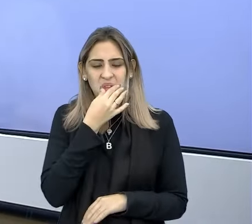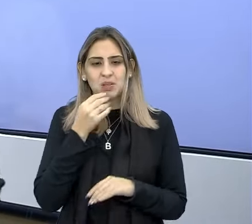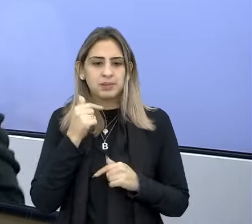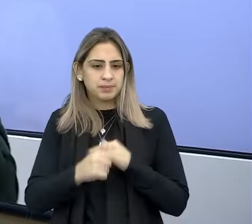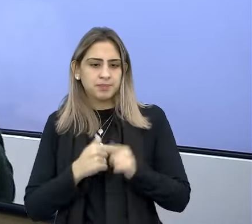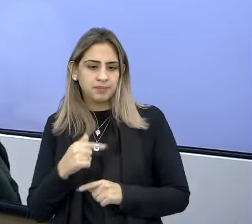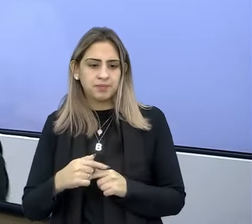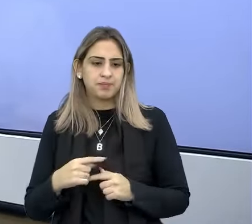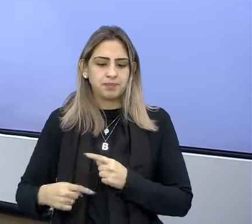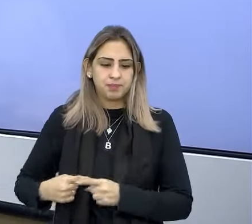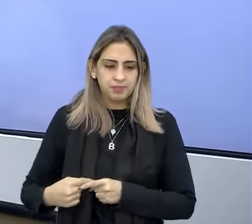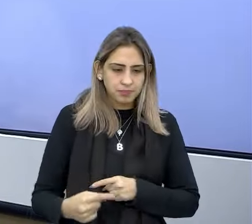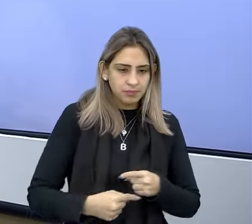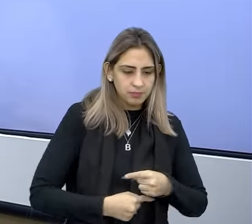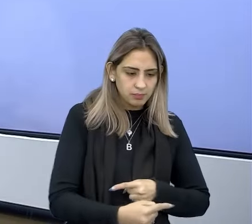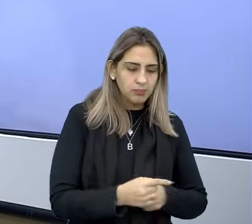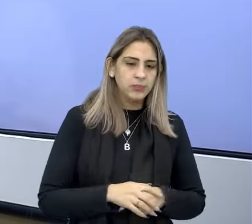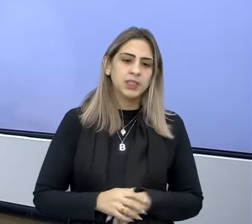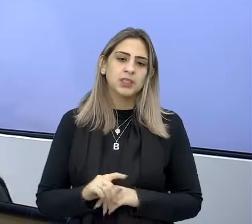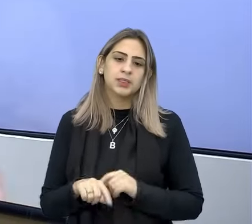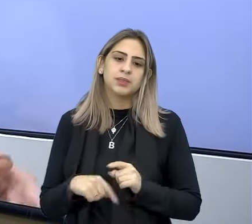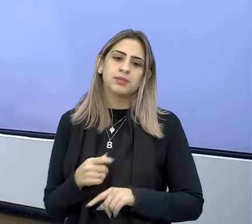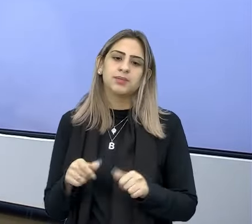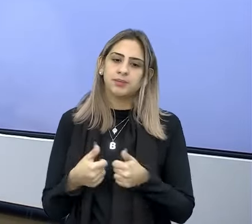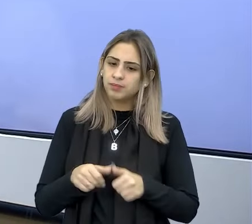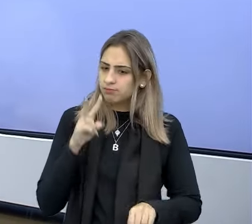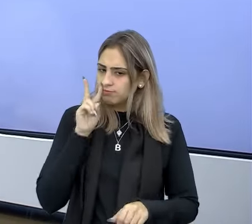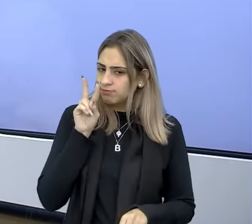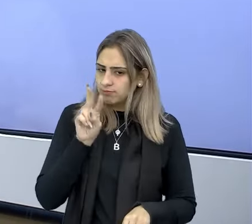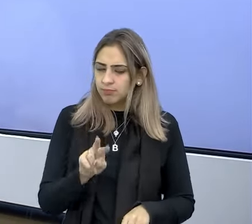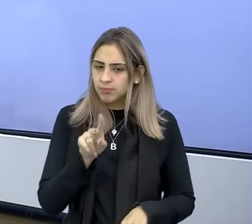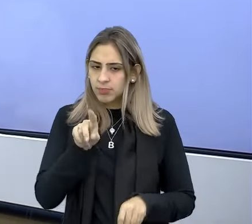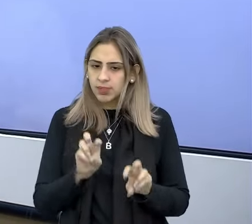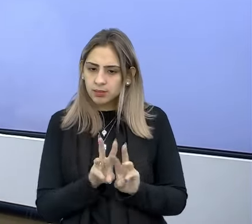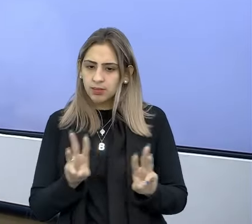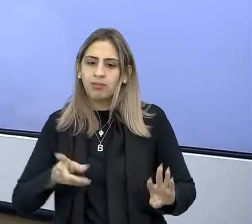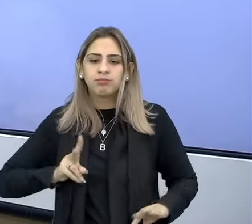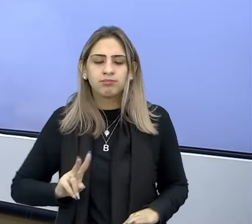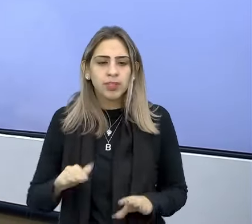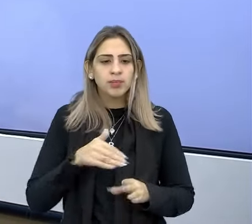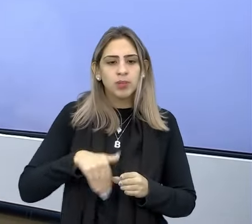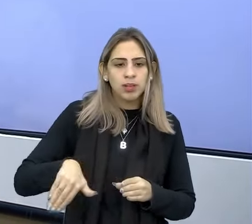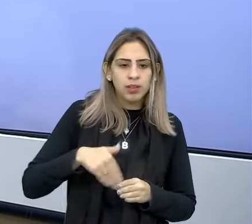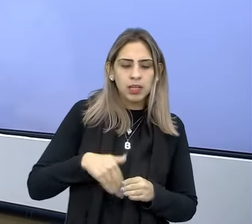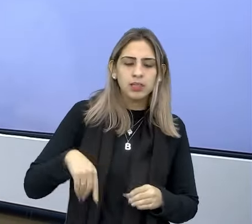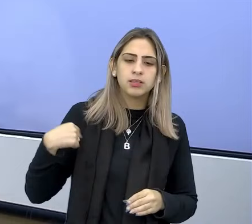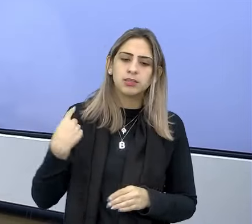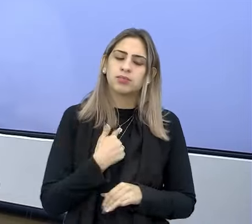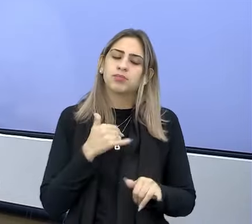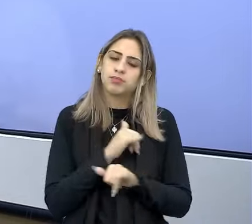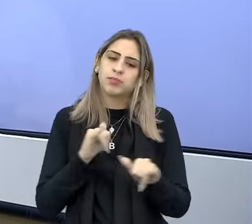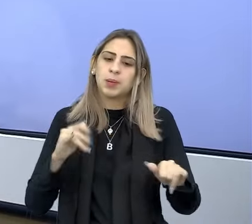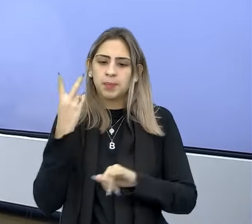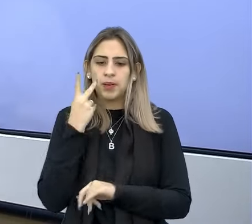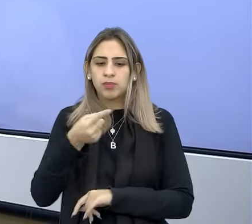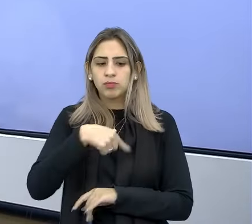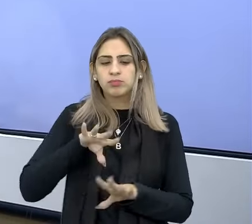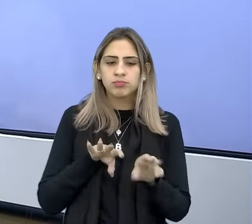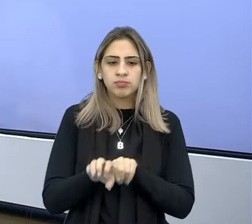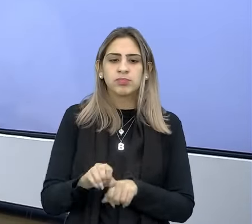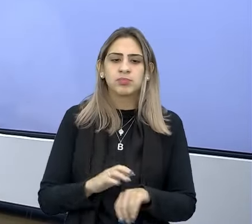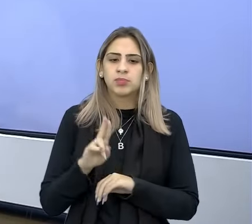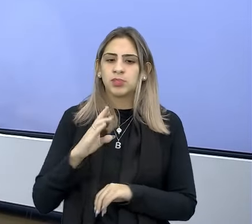longo do semestre, ou dar uma olhada nos próximos. E fiquem de olho aí nesse site, é o mesmo endereço, quando a gente for divulgar para vocês o percurso